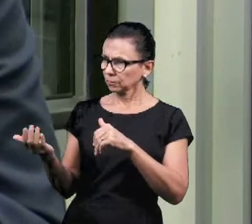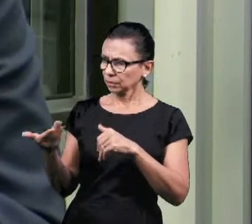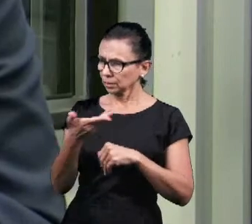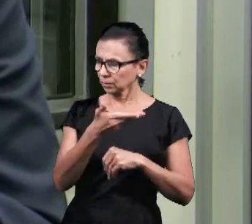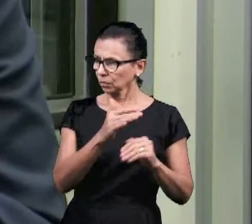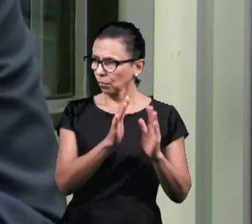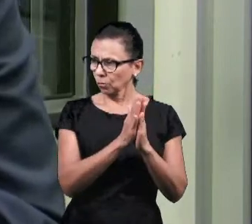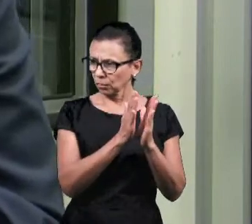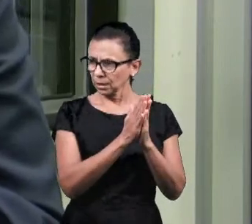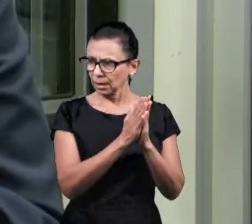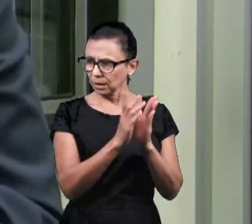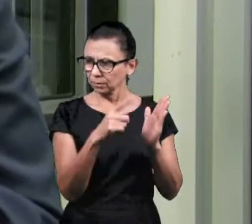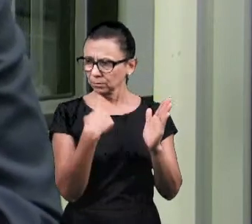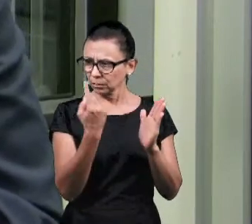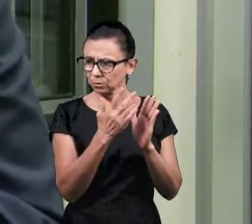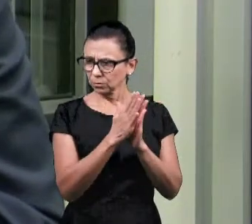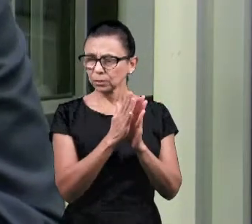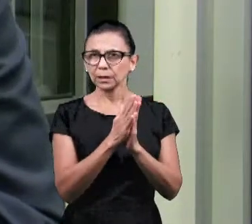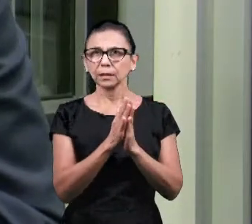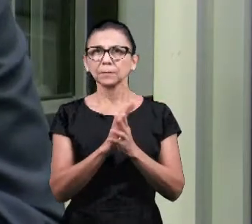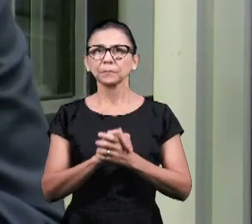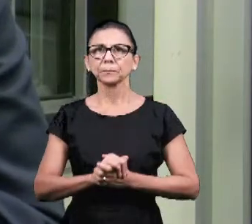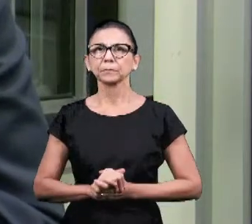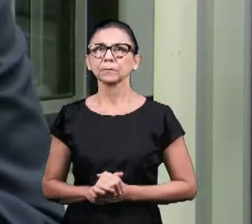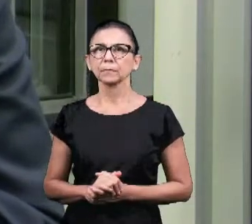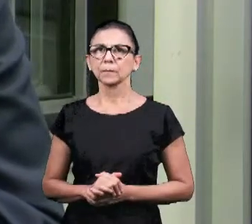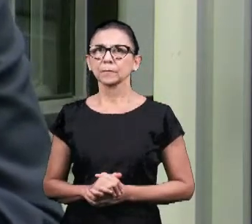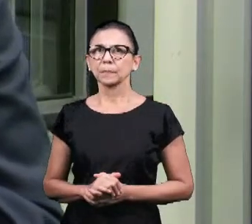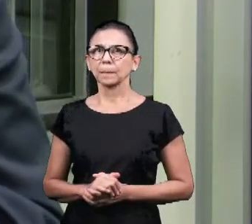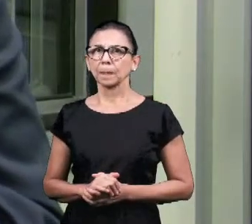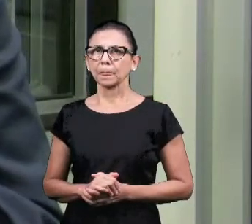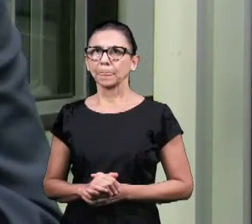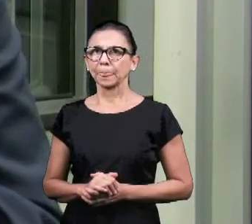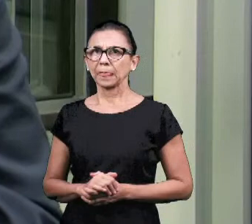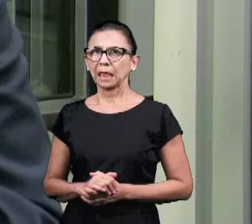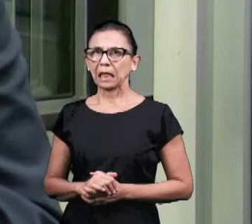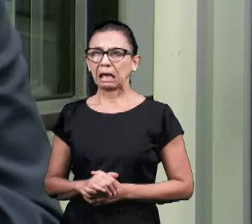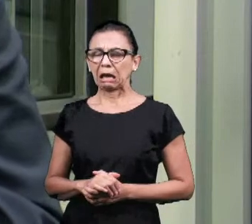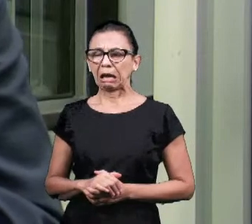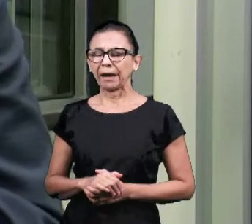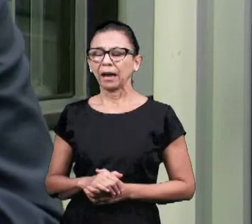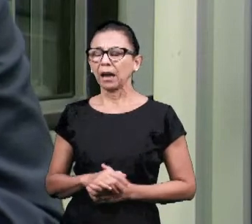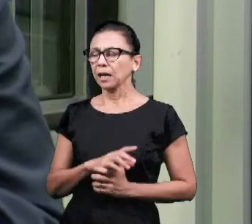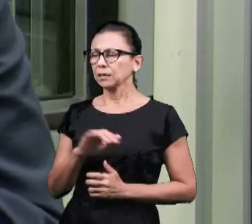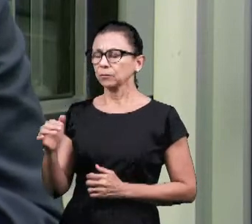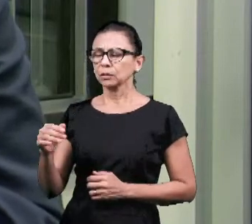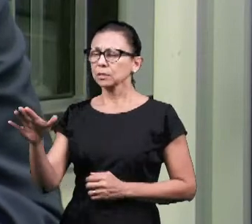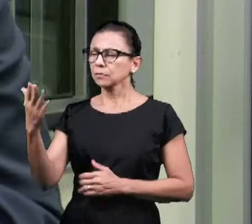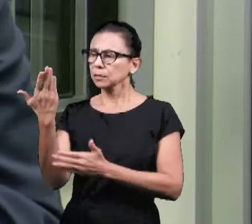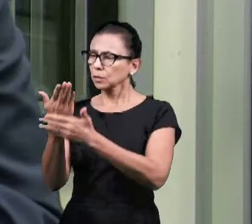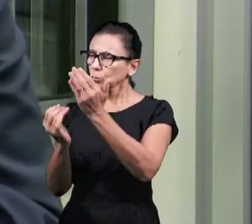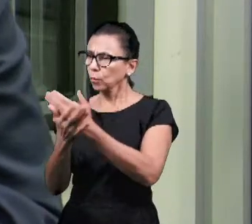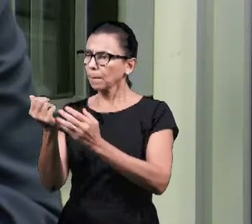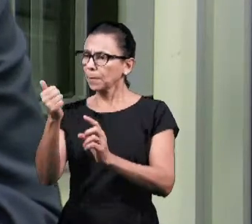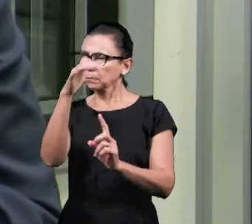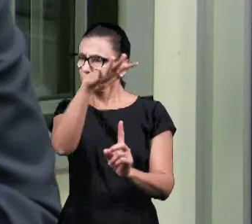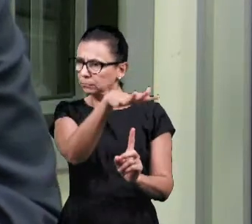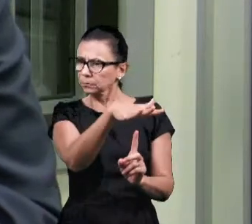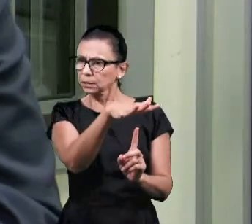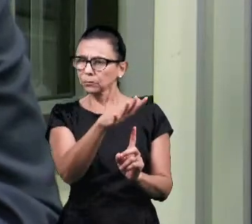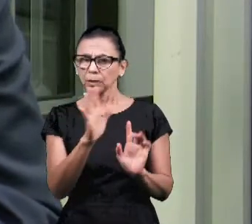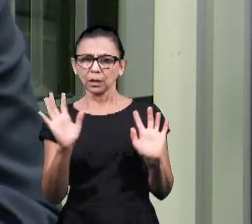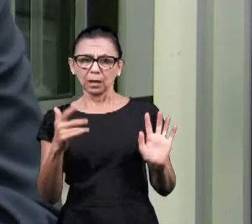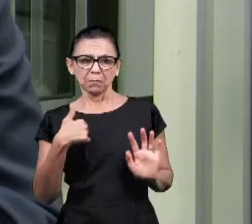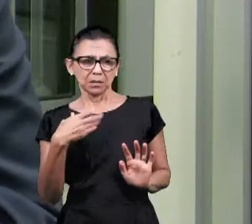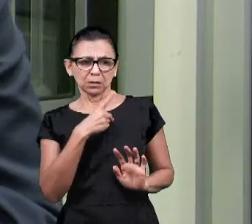alguém, alguma coisa. Impõe as suas mãos. Mas eu falei, eu não sou nem diácono. Não, mas impõe as mãos. E eu orei com a imposição de